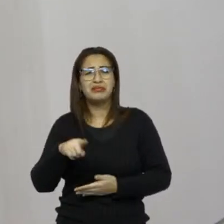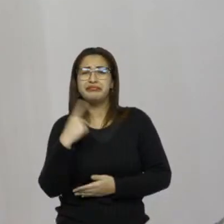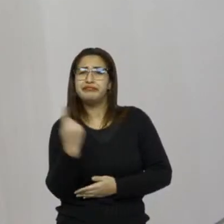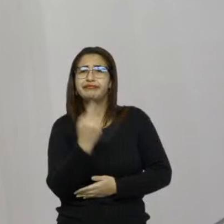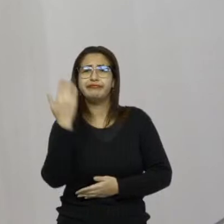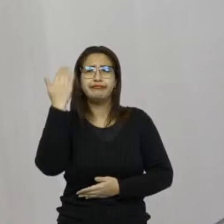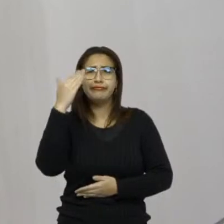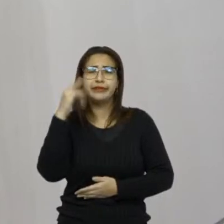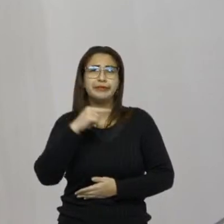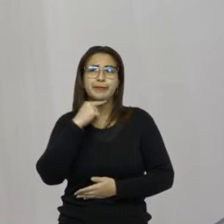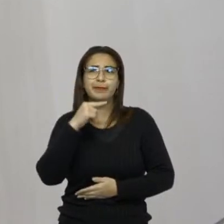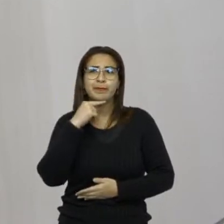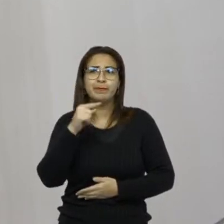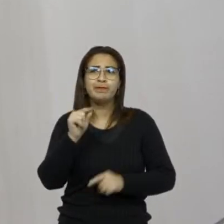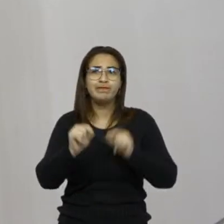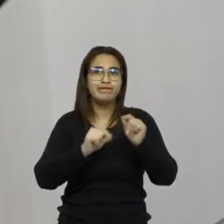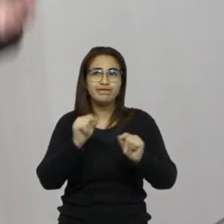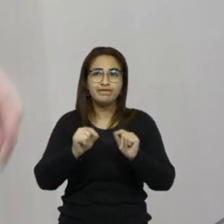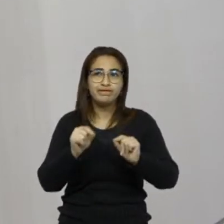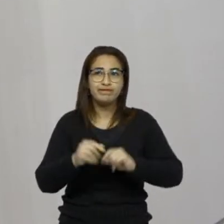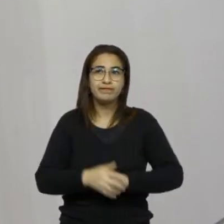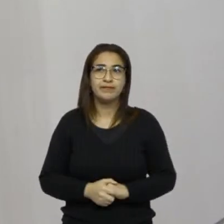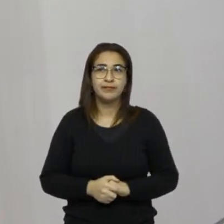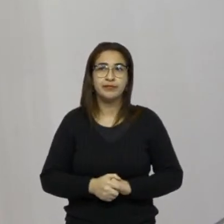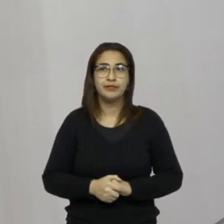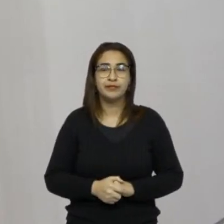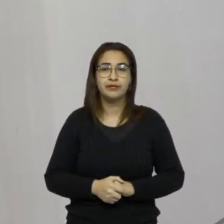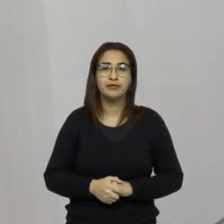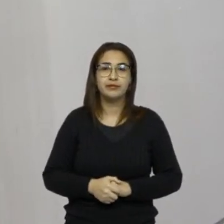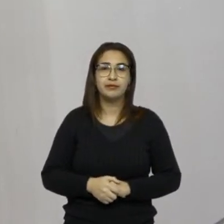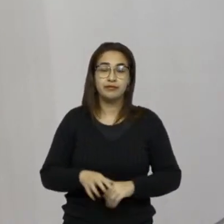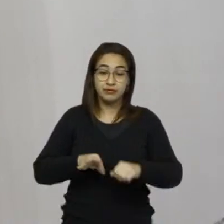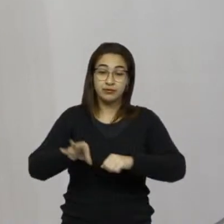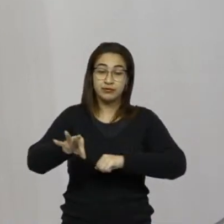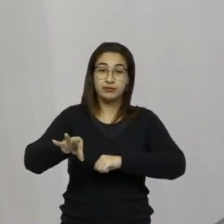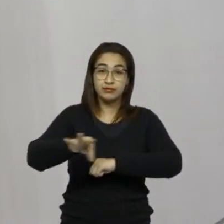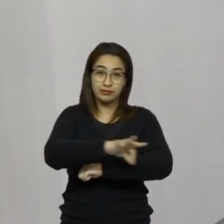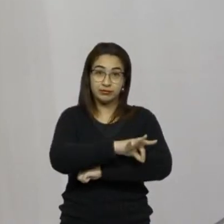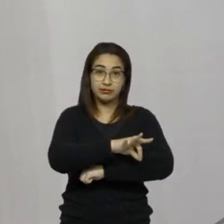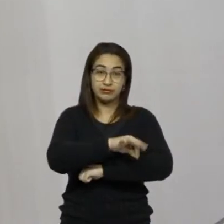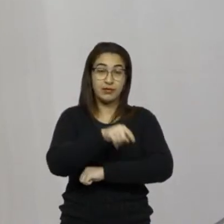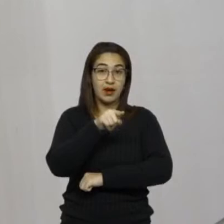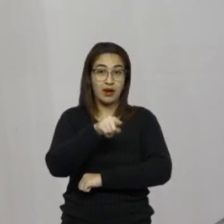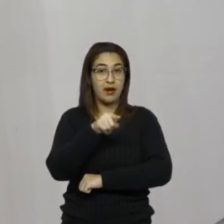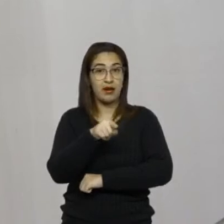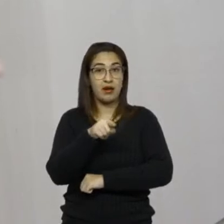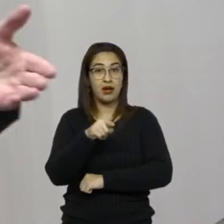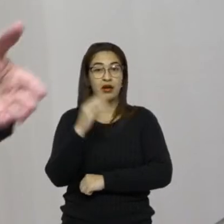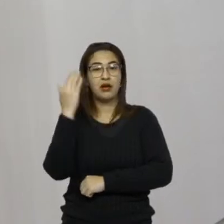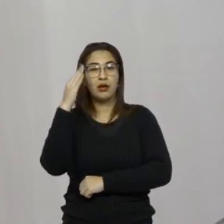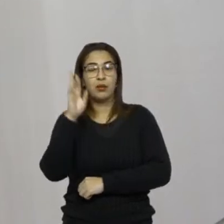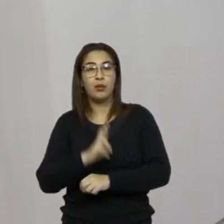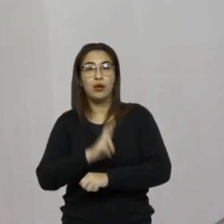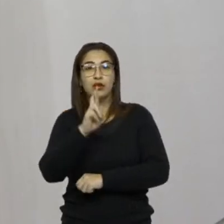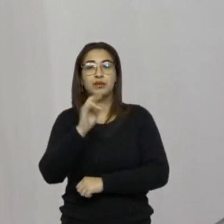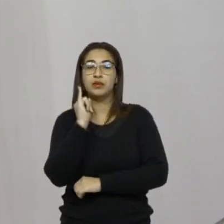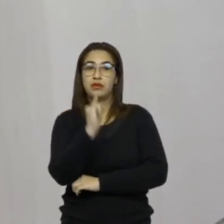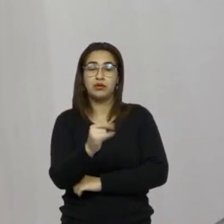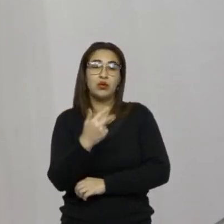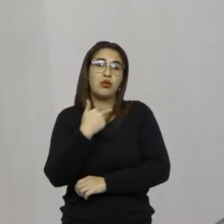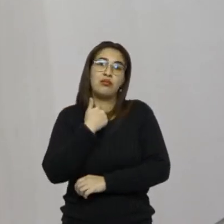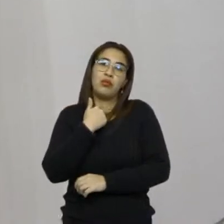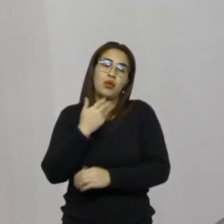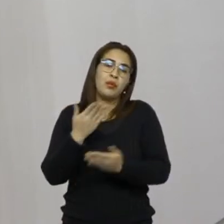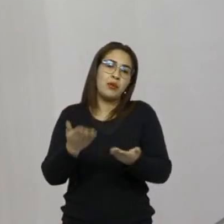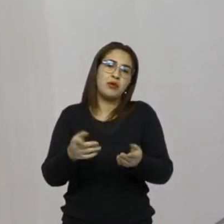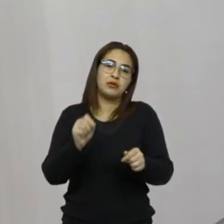Né? O engenheiro responsável pela operação da barragem disse, olha, eu não posso operar, porque tem um laudo aqui que